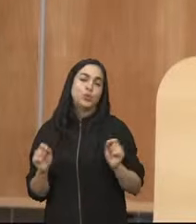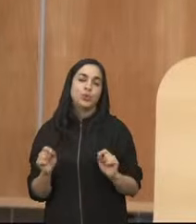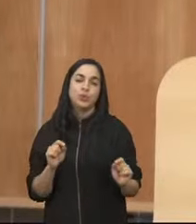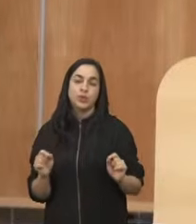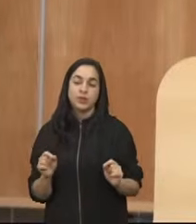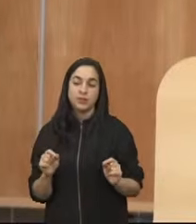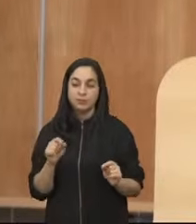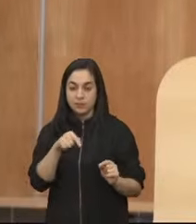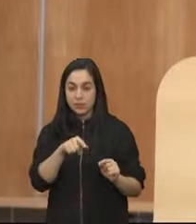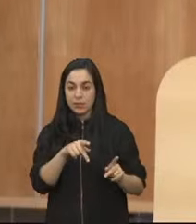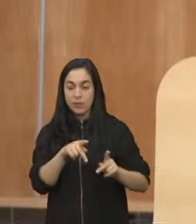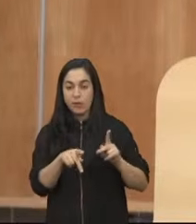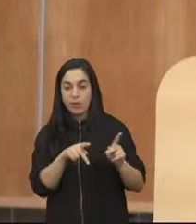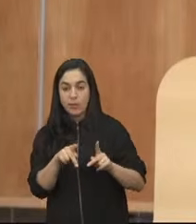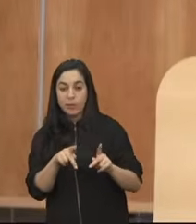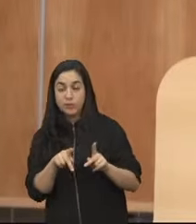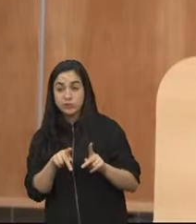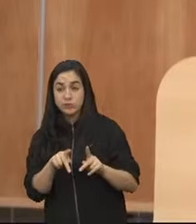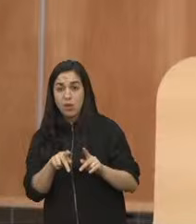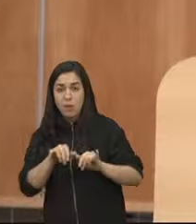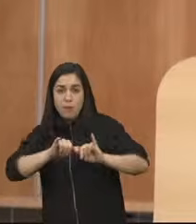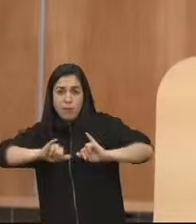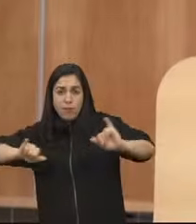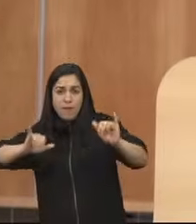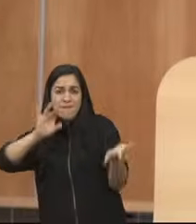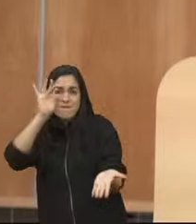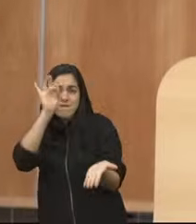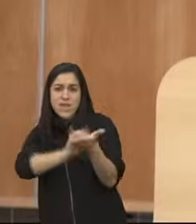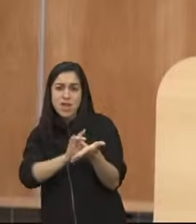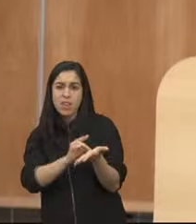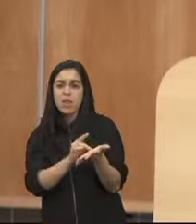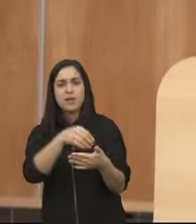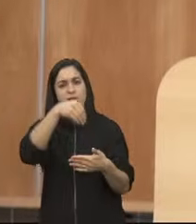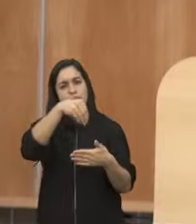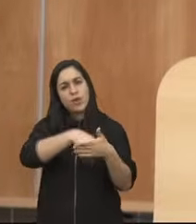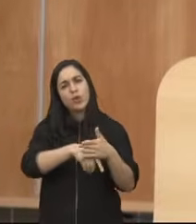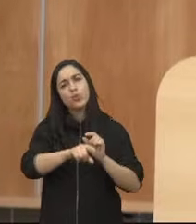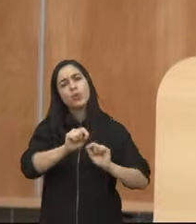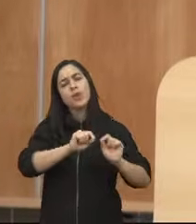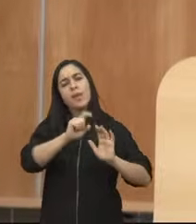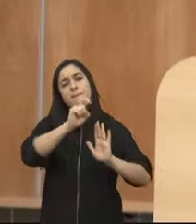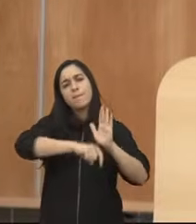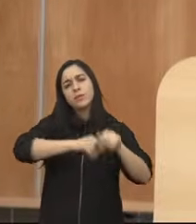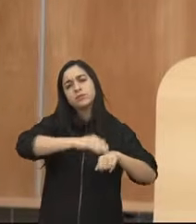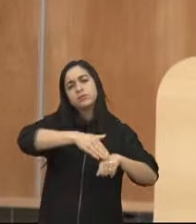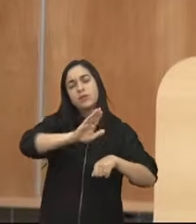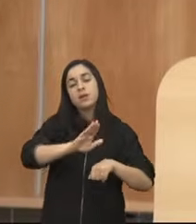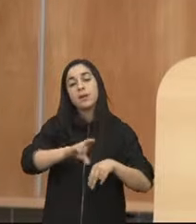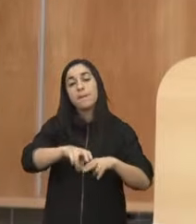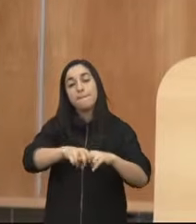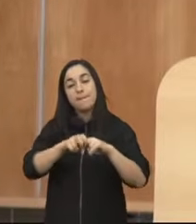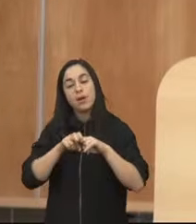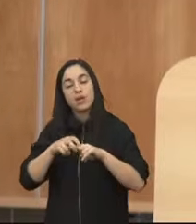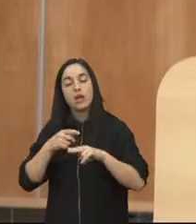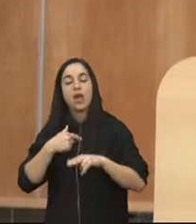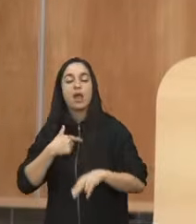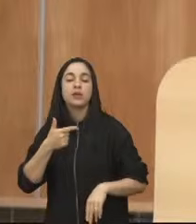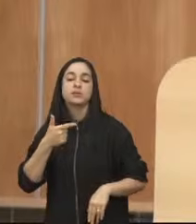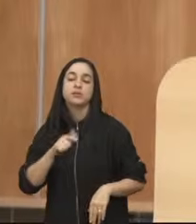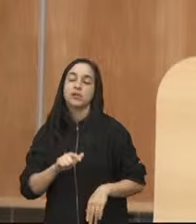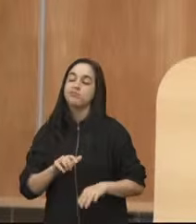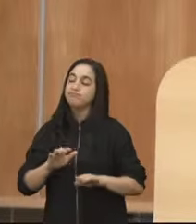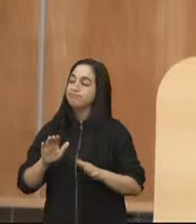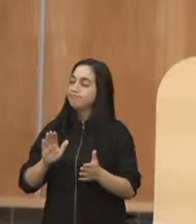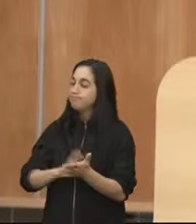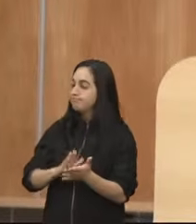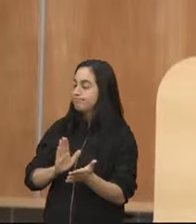com a população e dizer exatamente o que está sendo votado, que é aumento de imposto. E por isso saúdo novamente o Marcelo